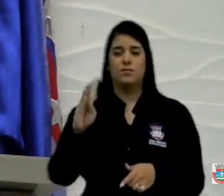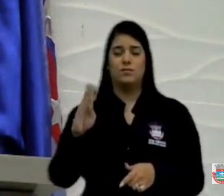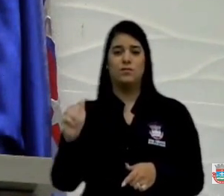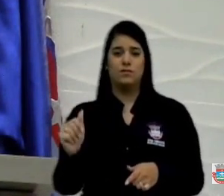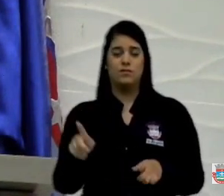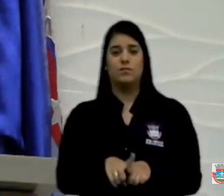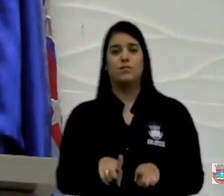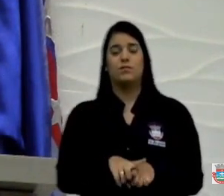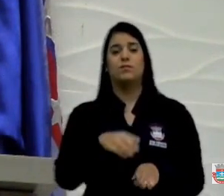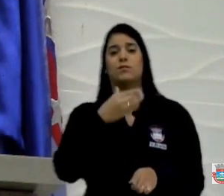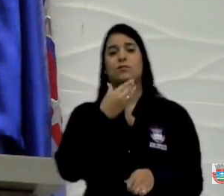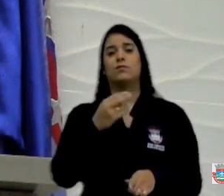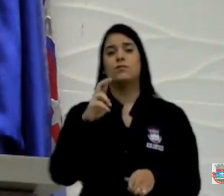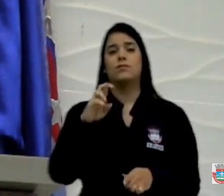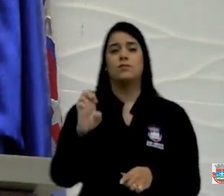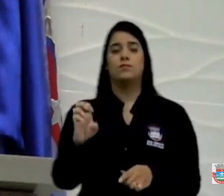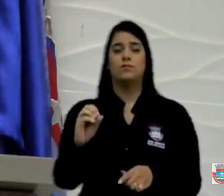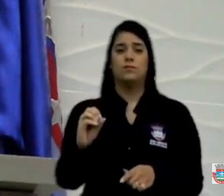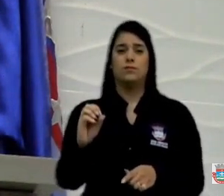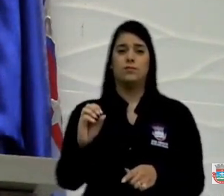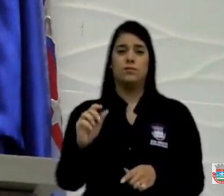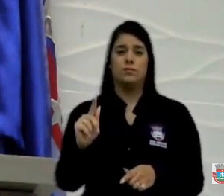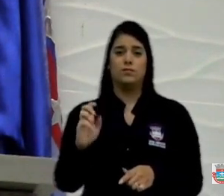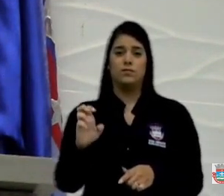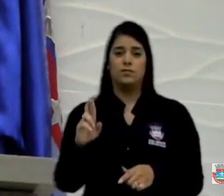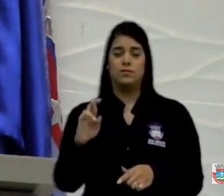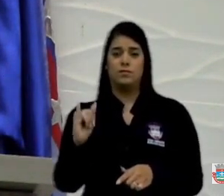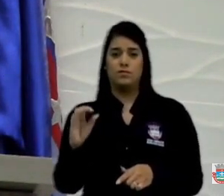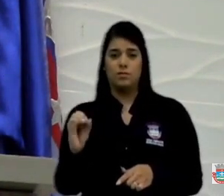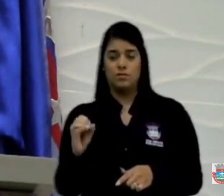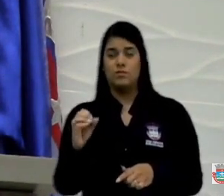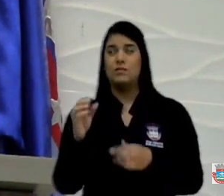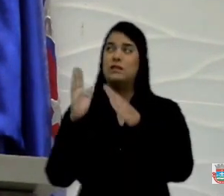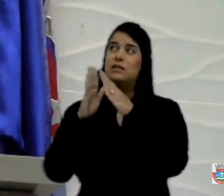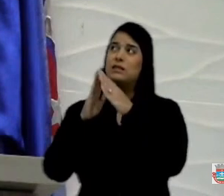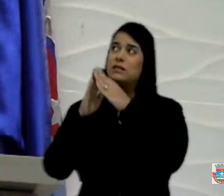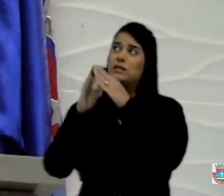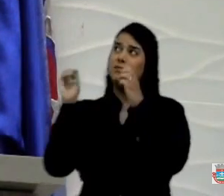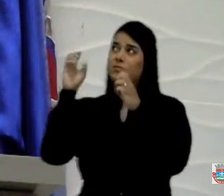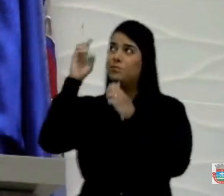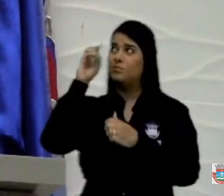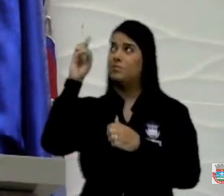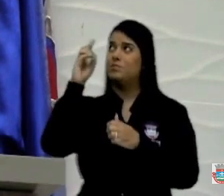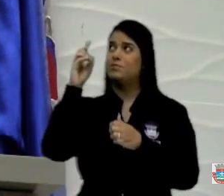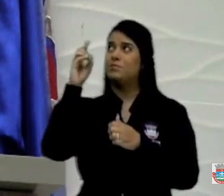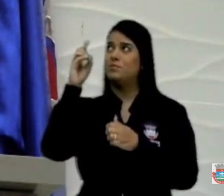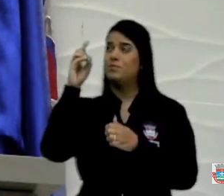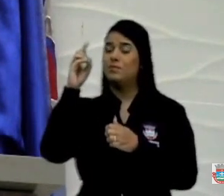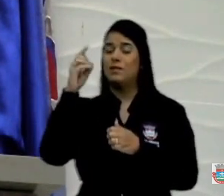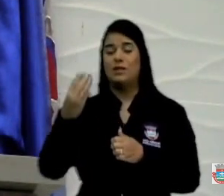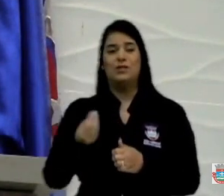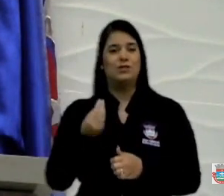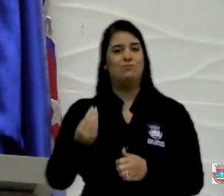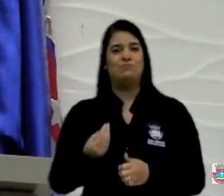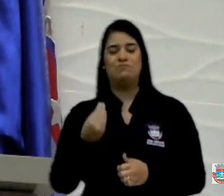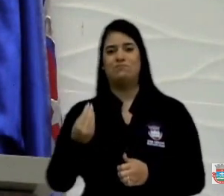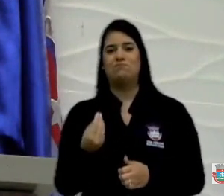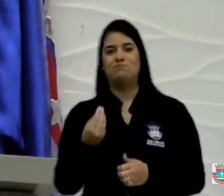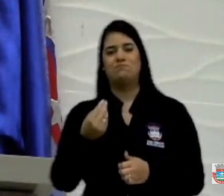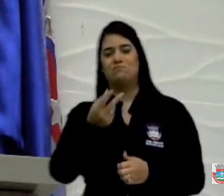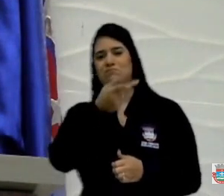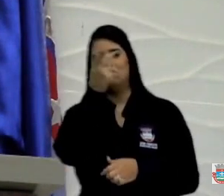Academia R1. Nesse momento, peço a Deus que possa proporcionar-lhes muitos anos de vida, muita saúde,